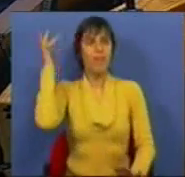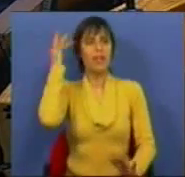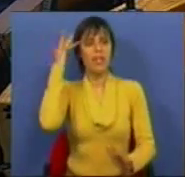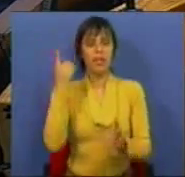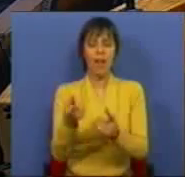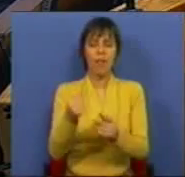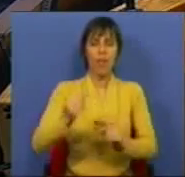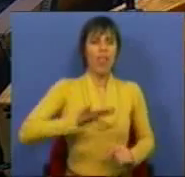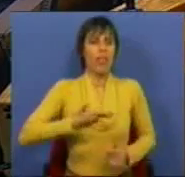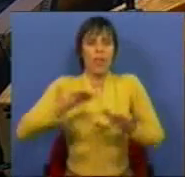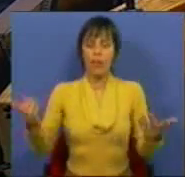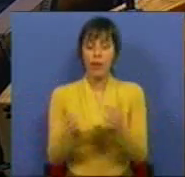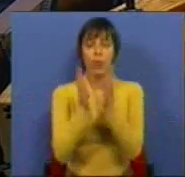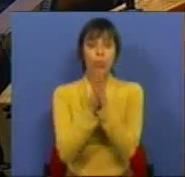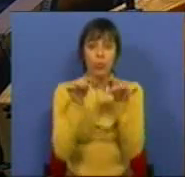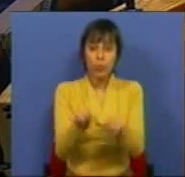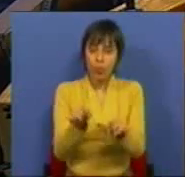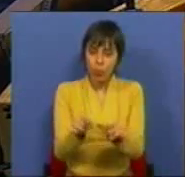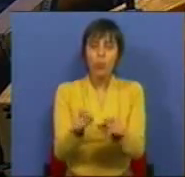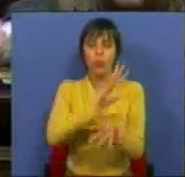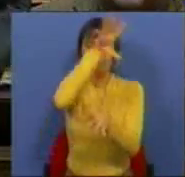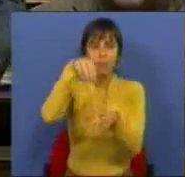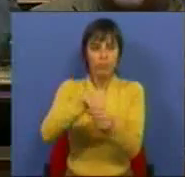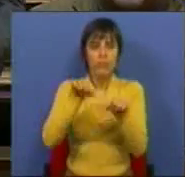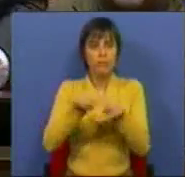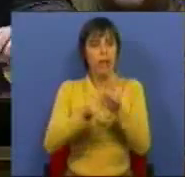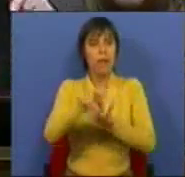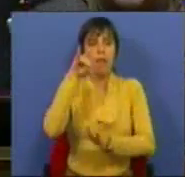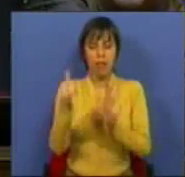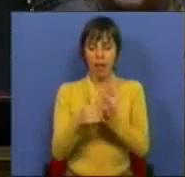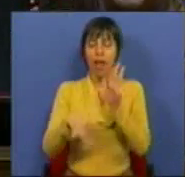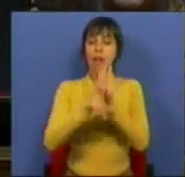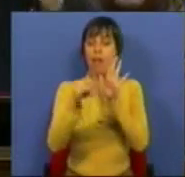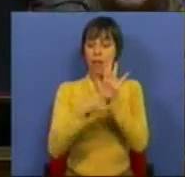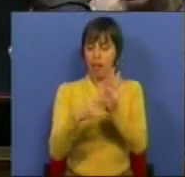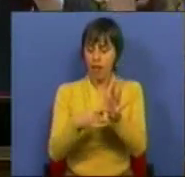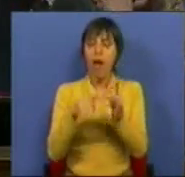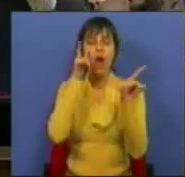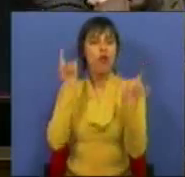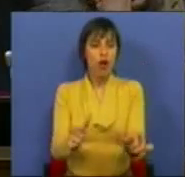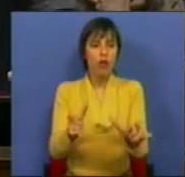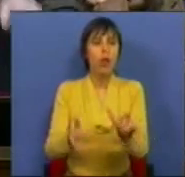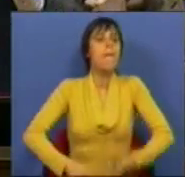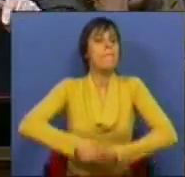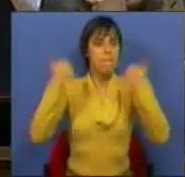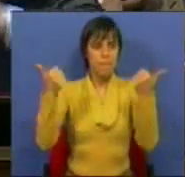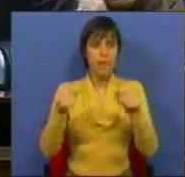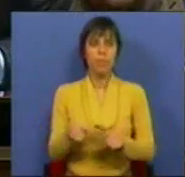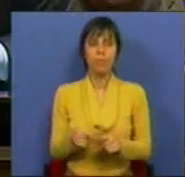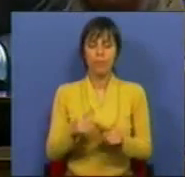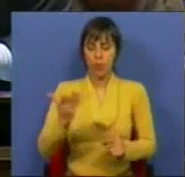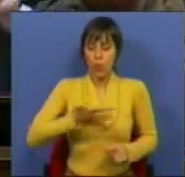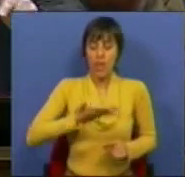facilitavam o mecanismo da dívida. Tudo isso foi incorporado nesta lei. Esta lei controla melhor